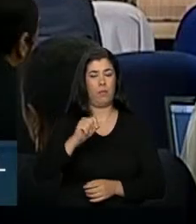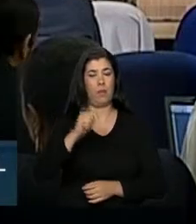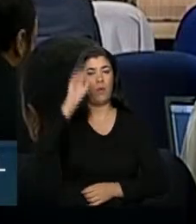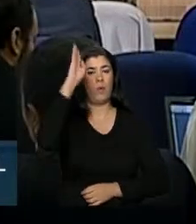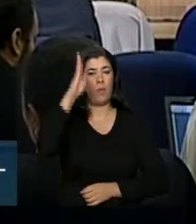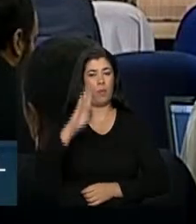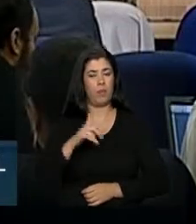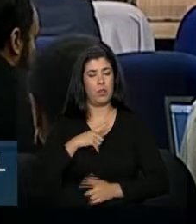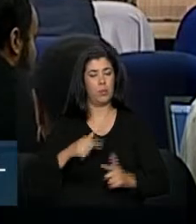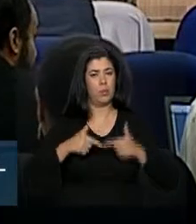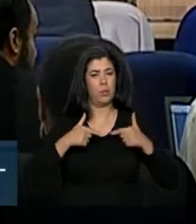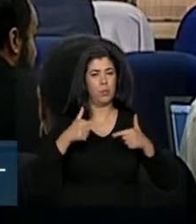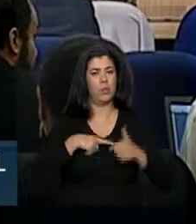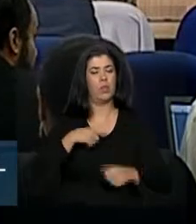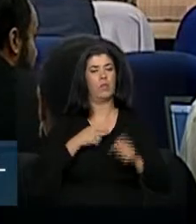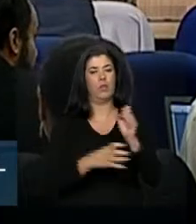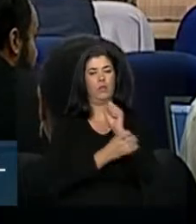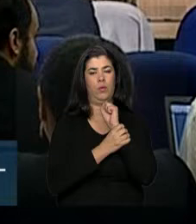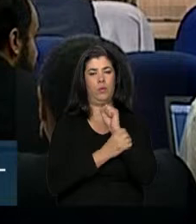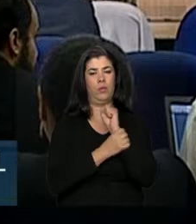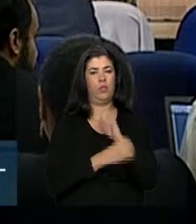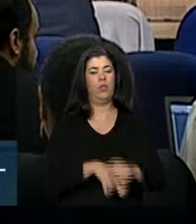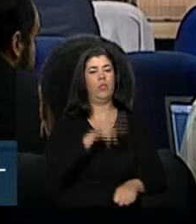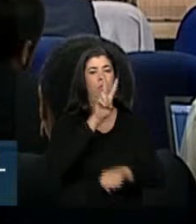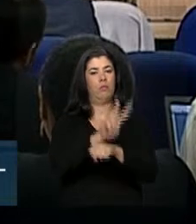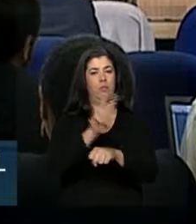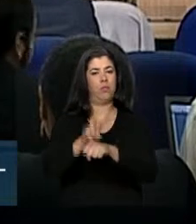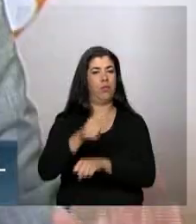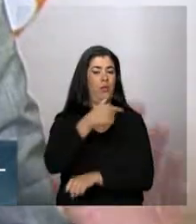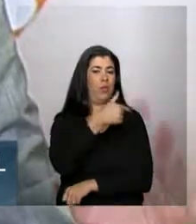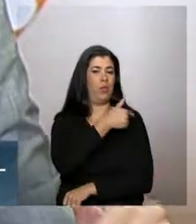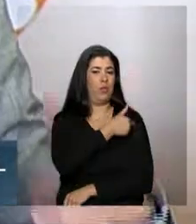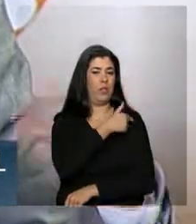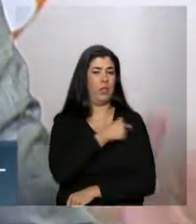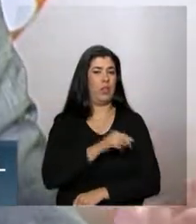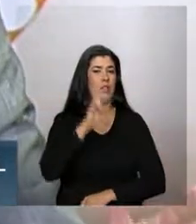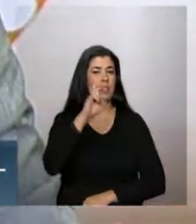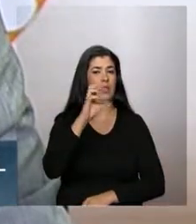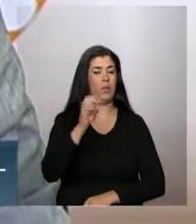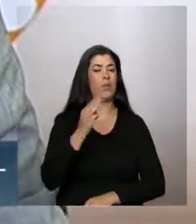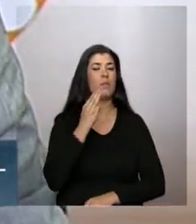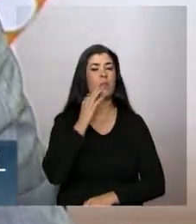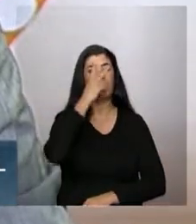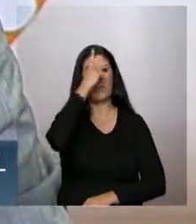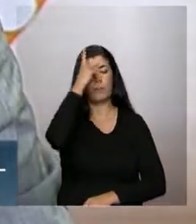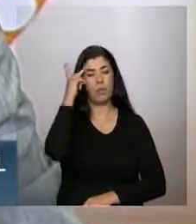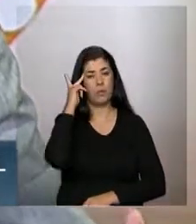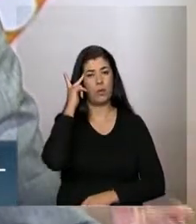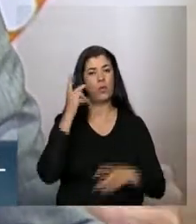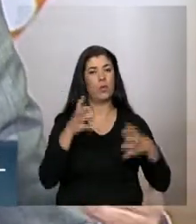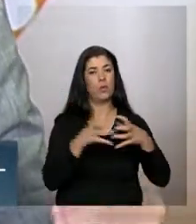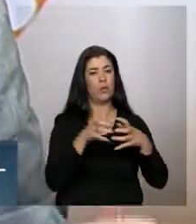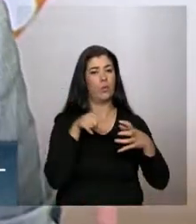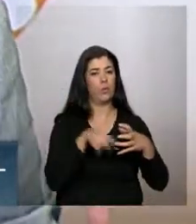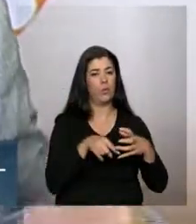se mobiliza para garantir cobertura vacinal a esses 50 milhões de pessoas do